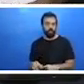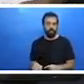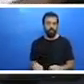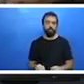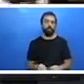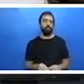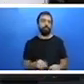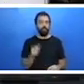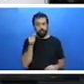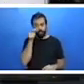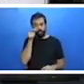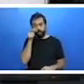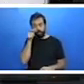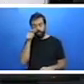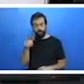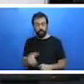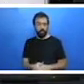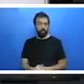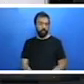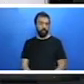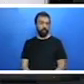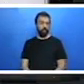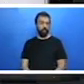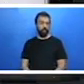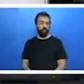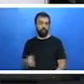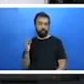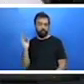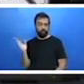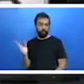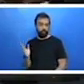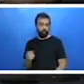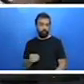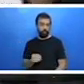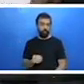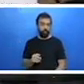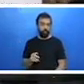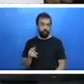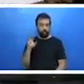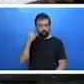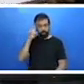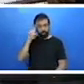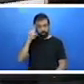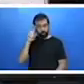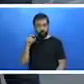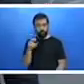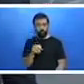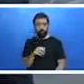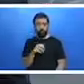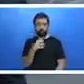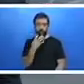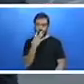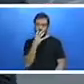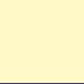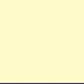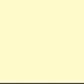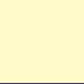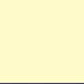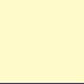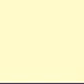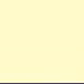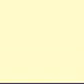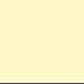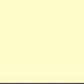vídeo é o caos do lobisomem. Esse é o episódio de hoje. Vamos lá? Vamos assistir?